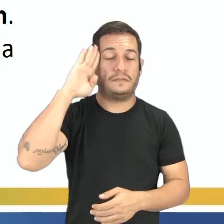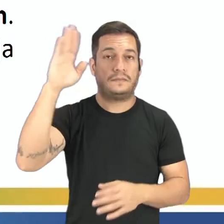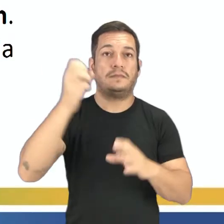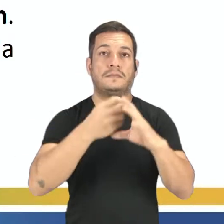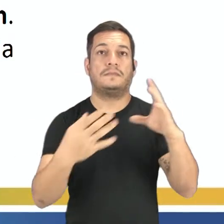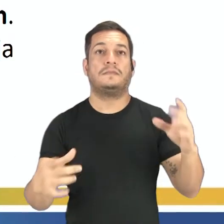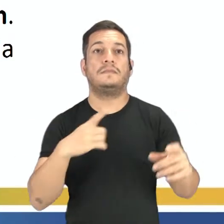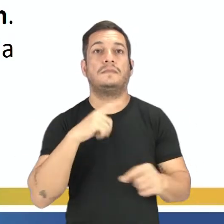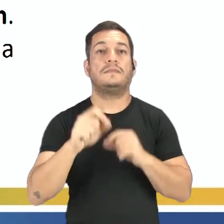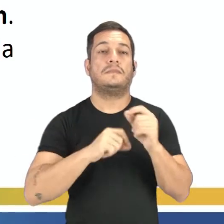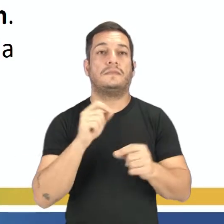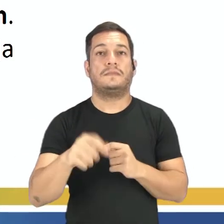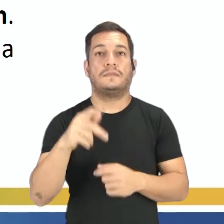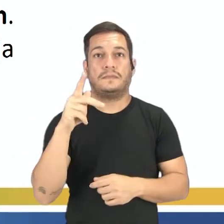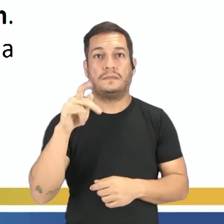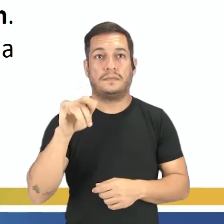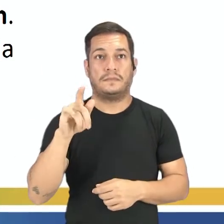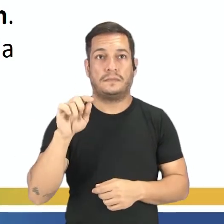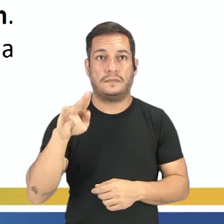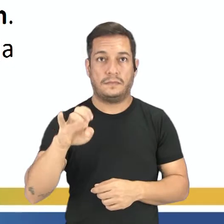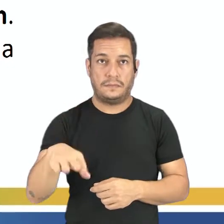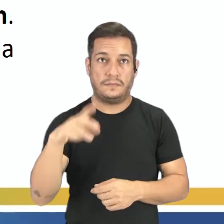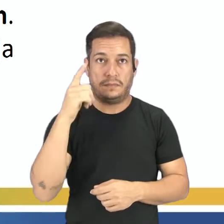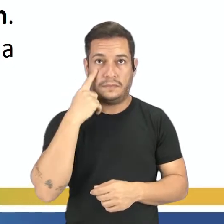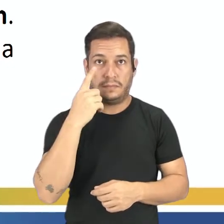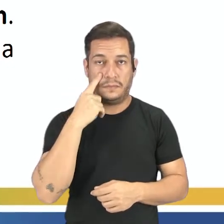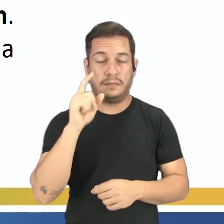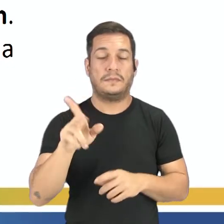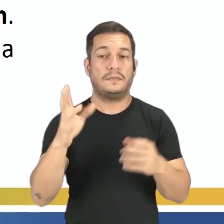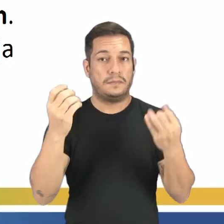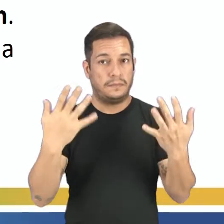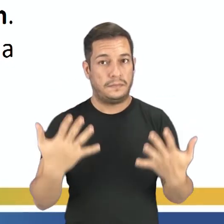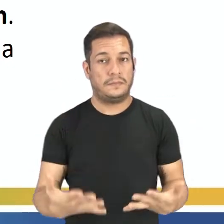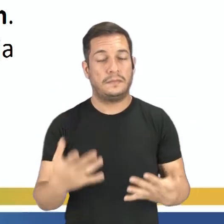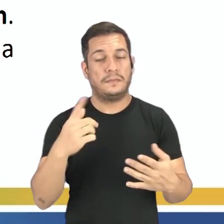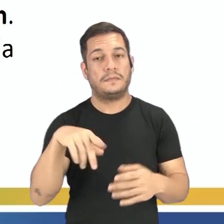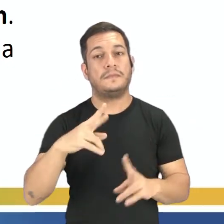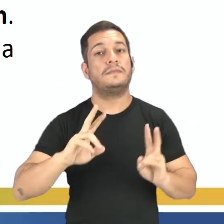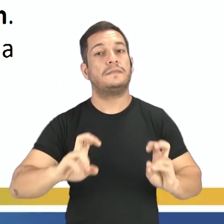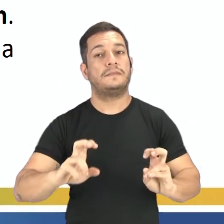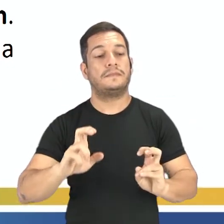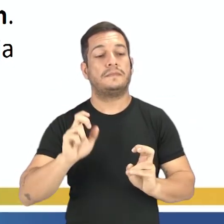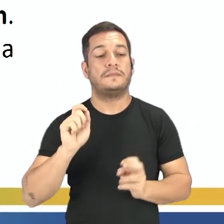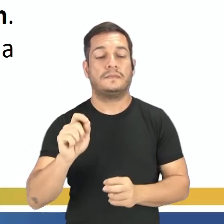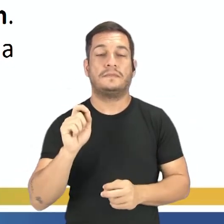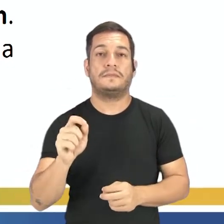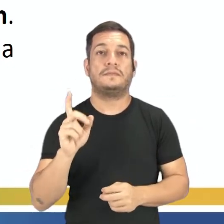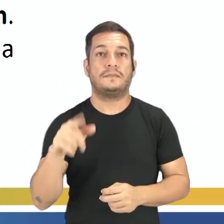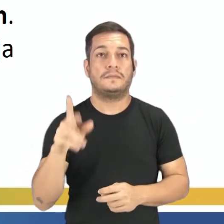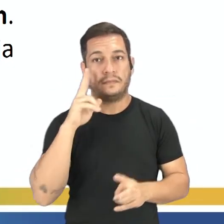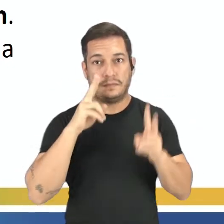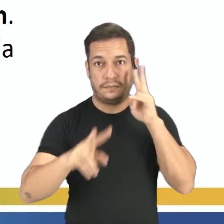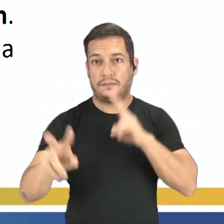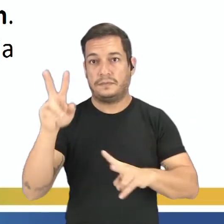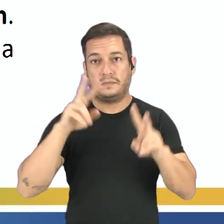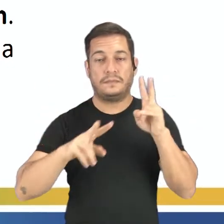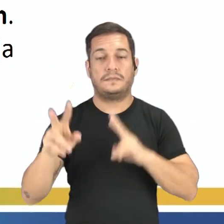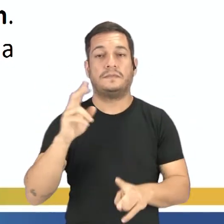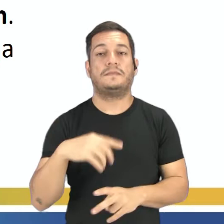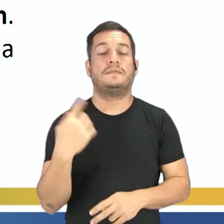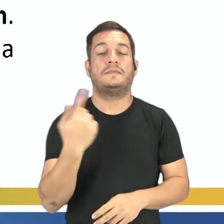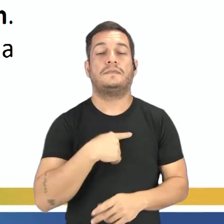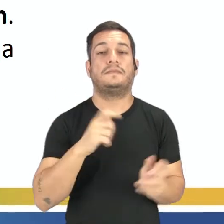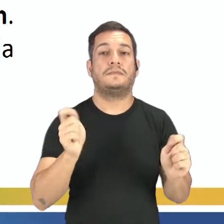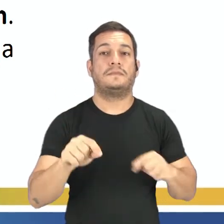urbana e rurais, né, como já foi identificado aí para vocês observar, né, elas são bem visuais, né? Então a gente